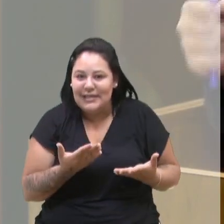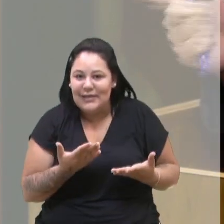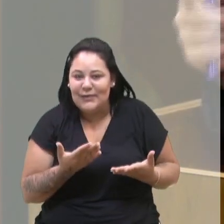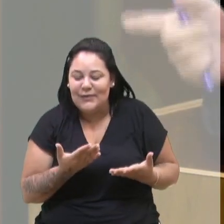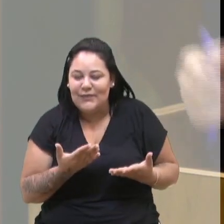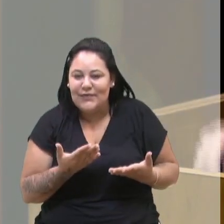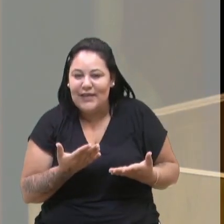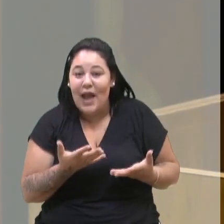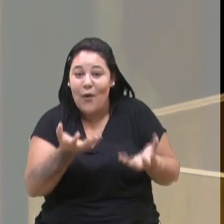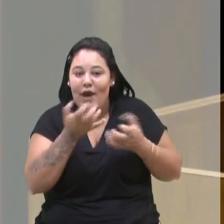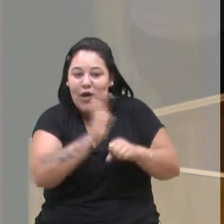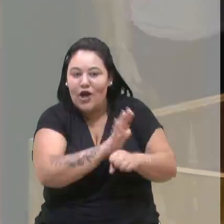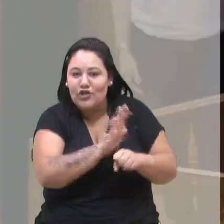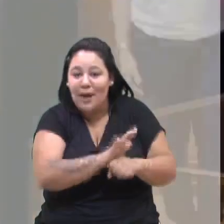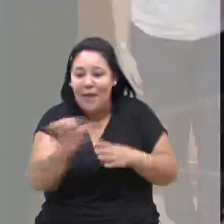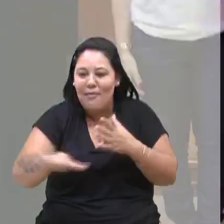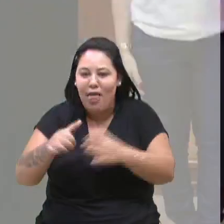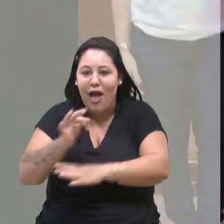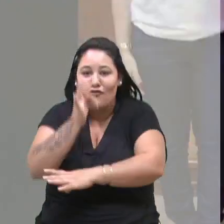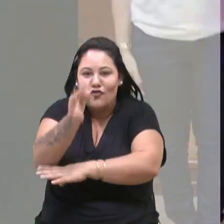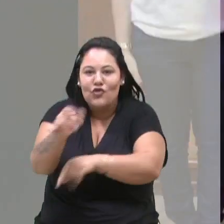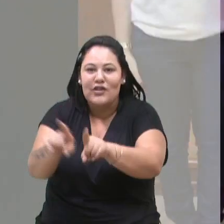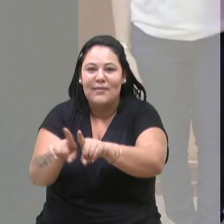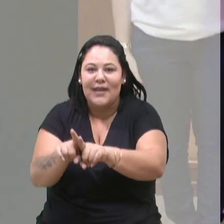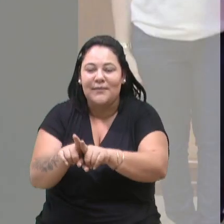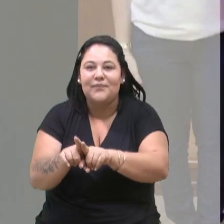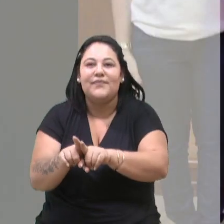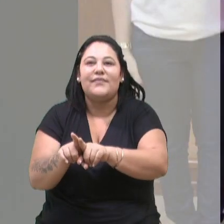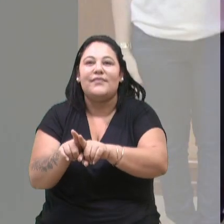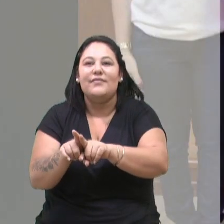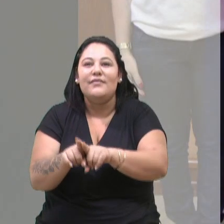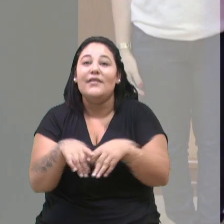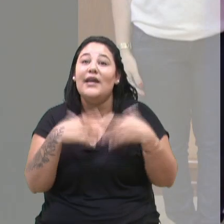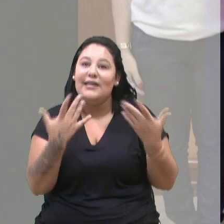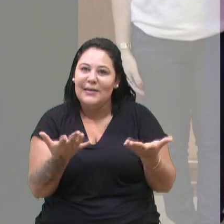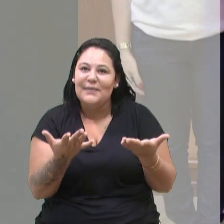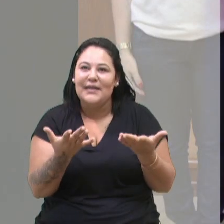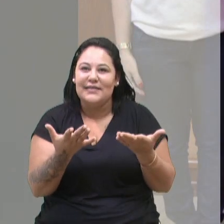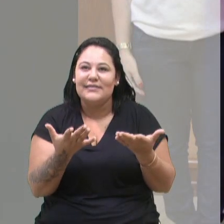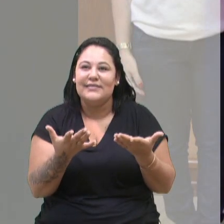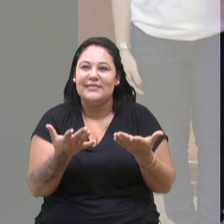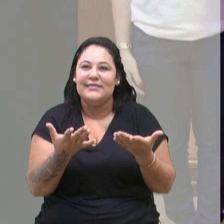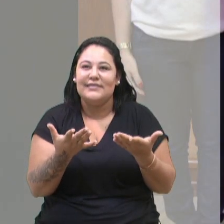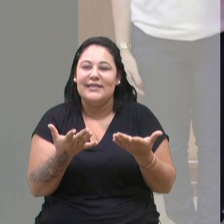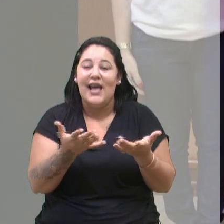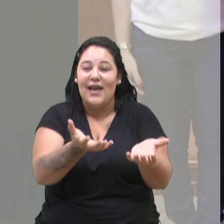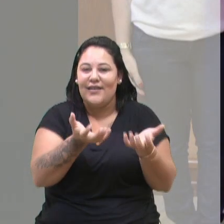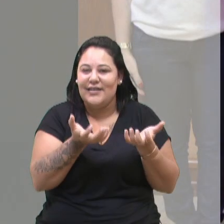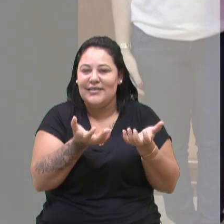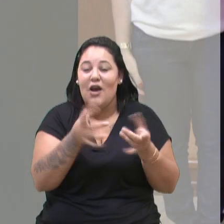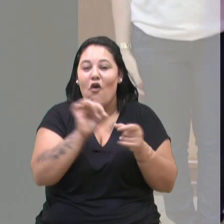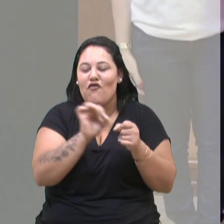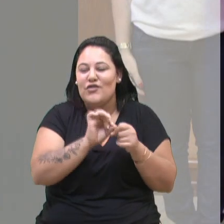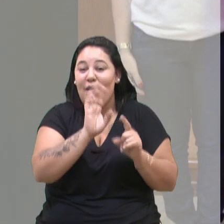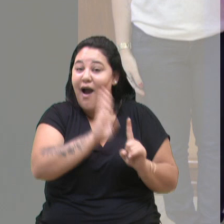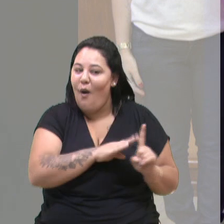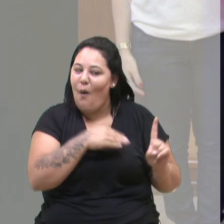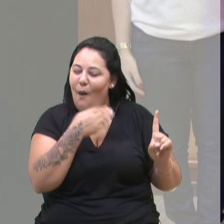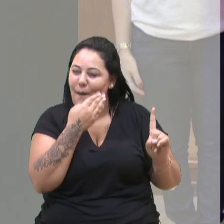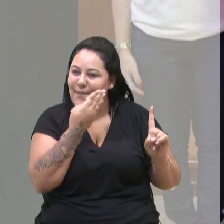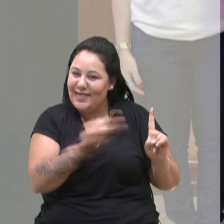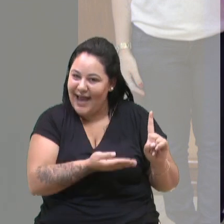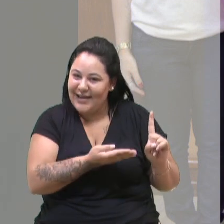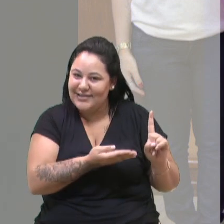plantando. Procurei também trazer as mulheres. Eu fiz uma homenagem